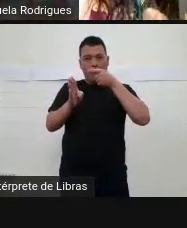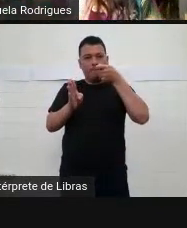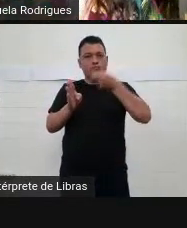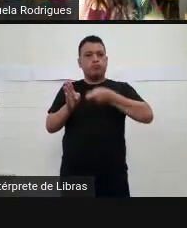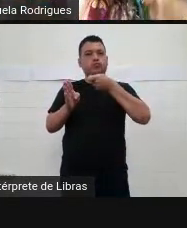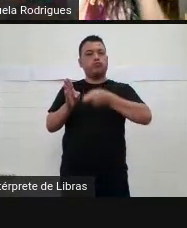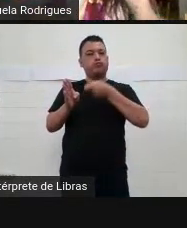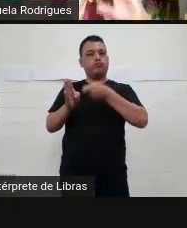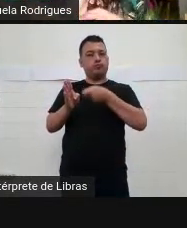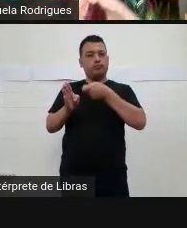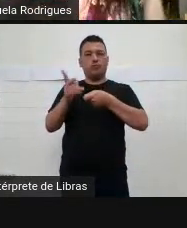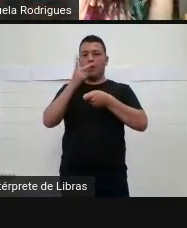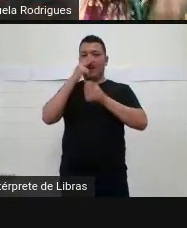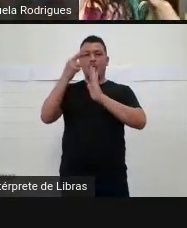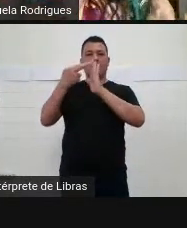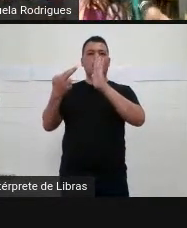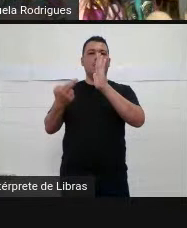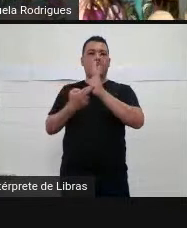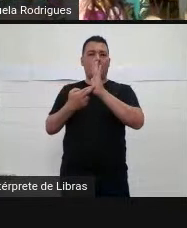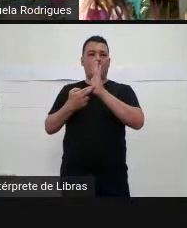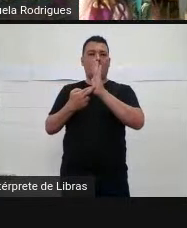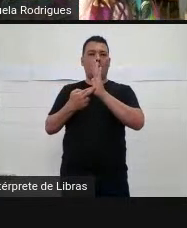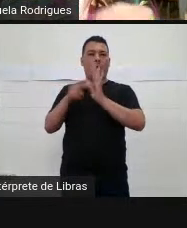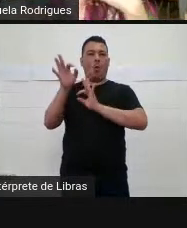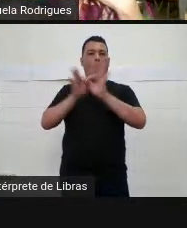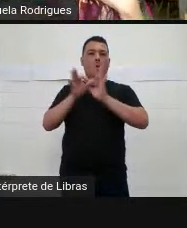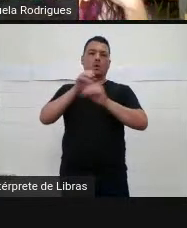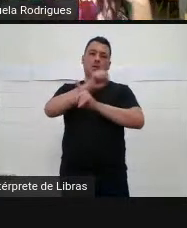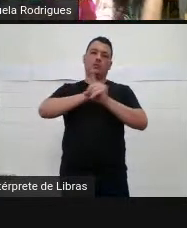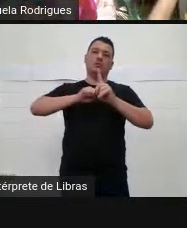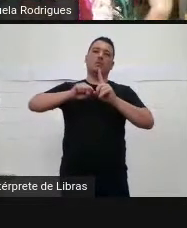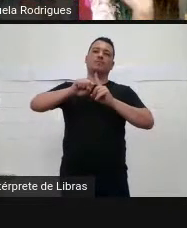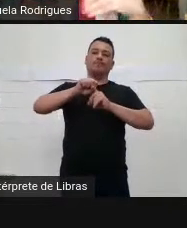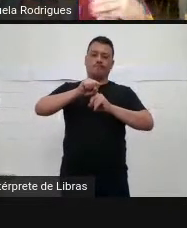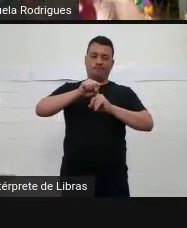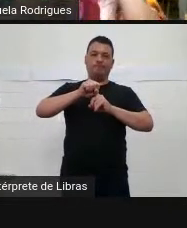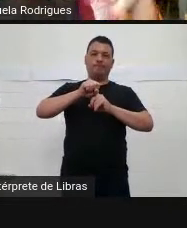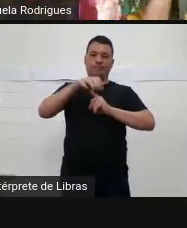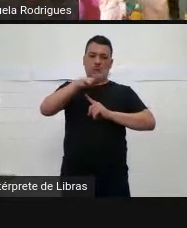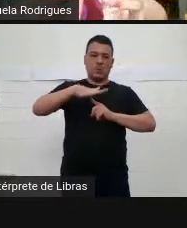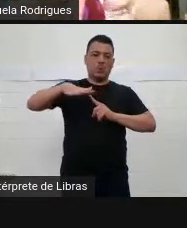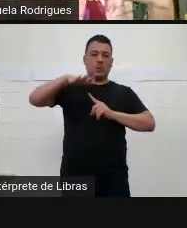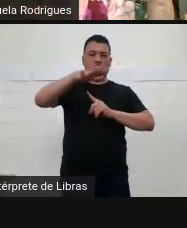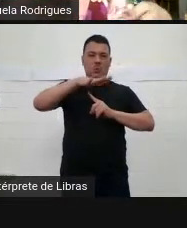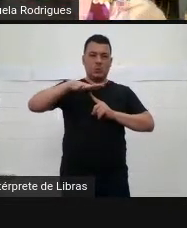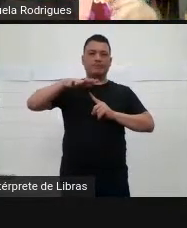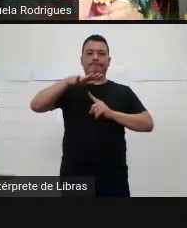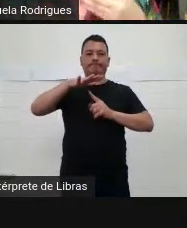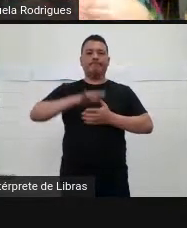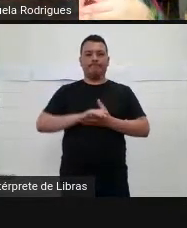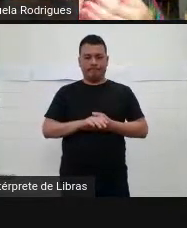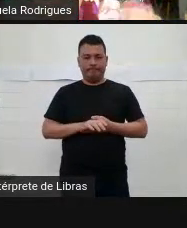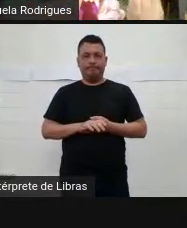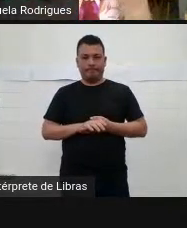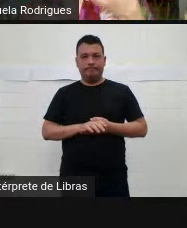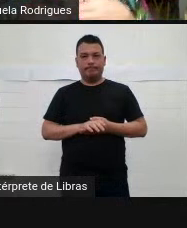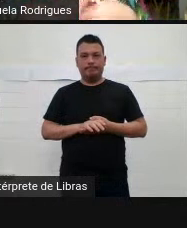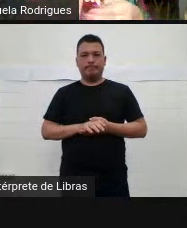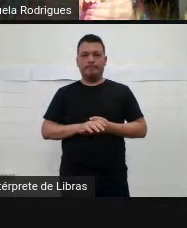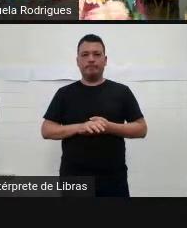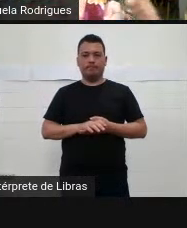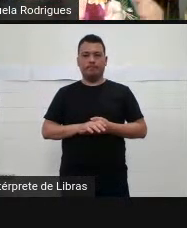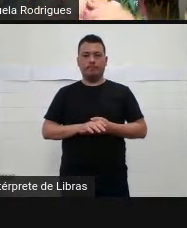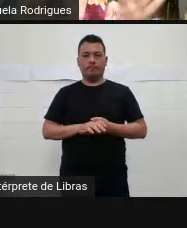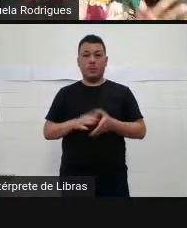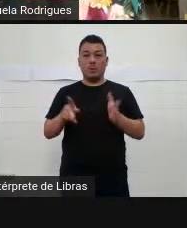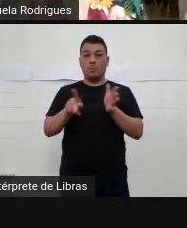como norma, como organização, né, desse regime político a partir